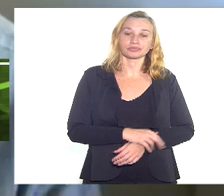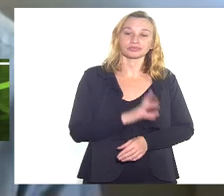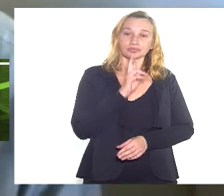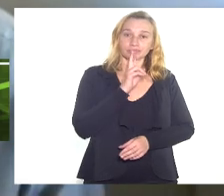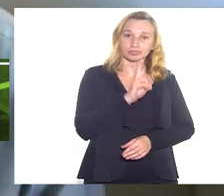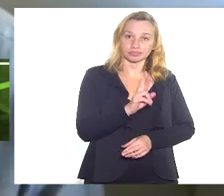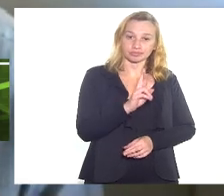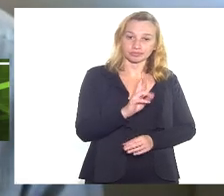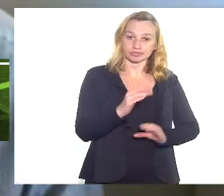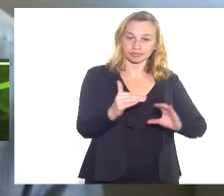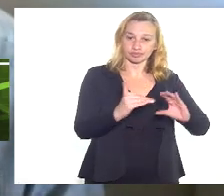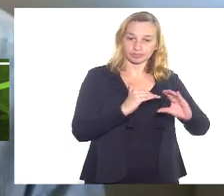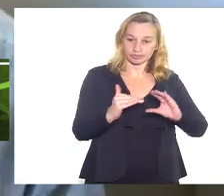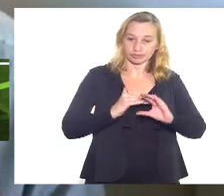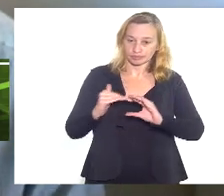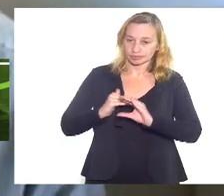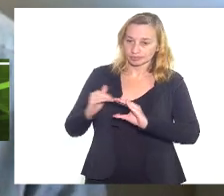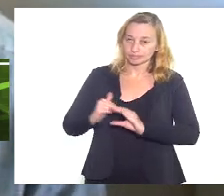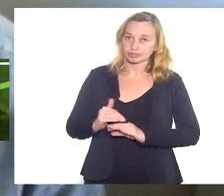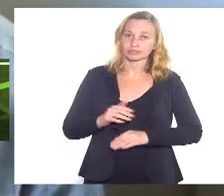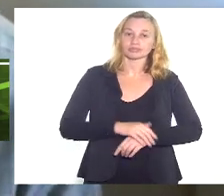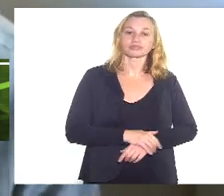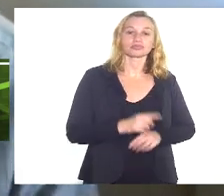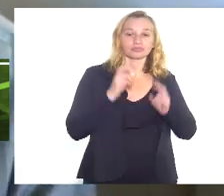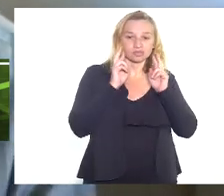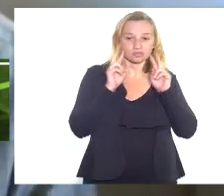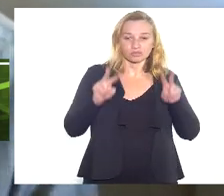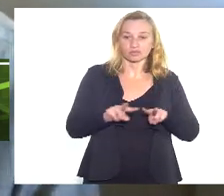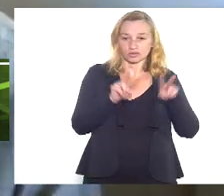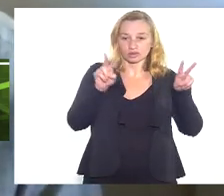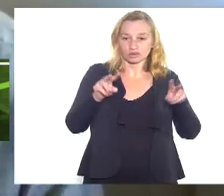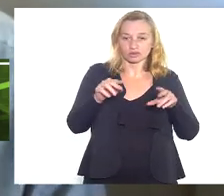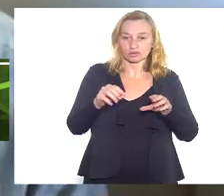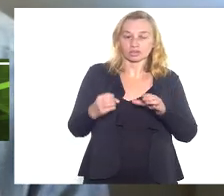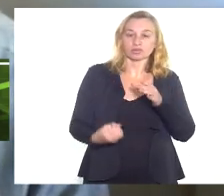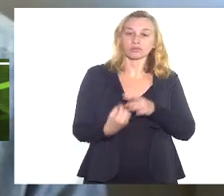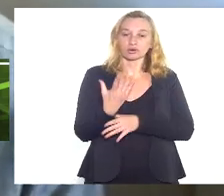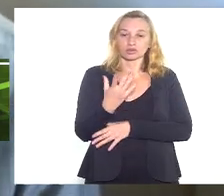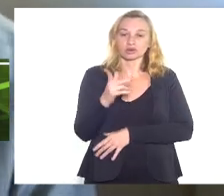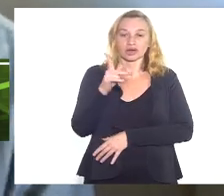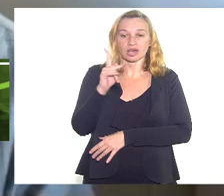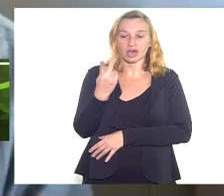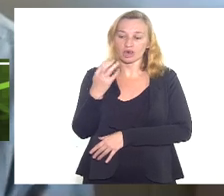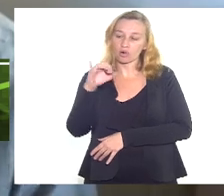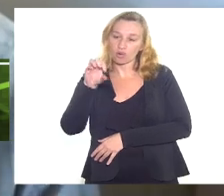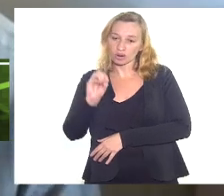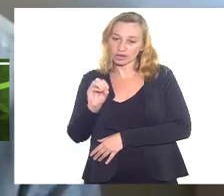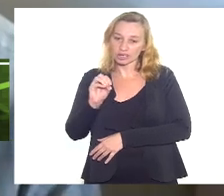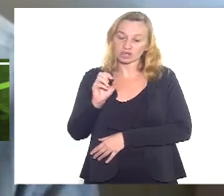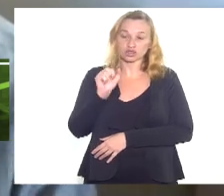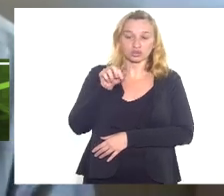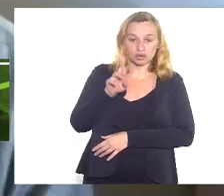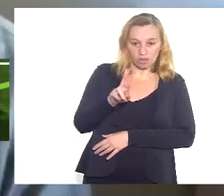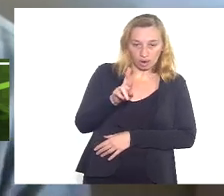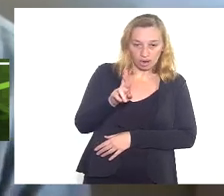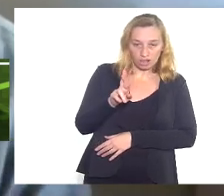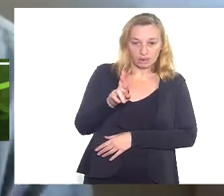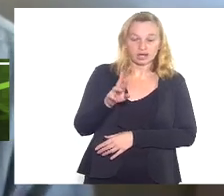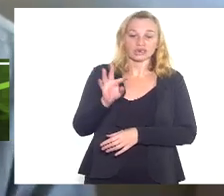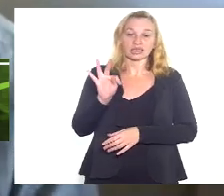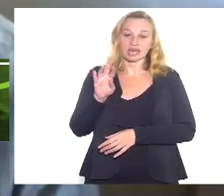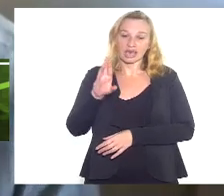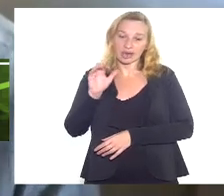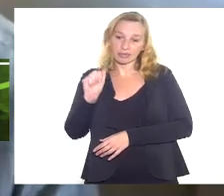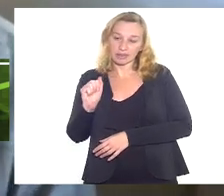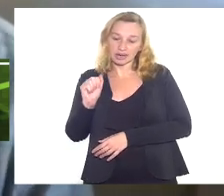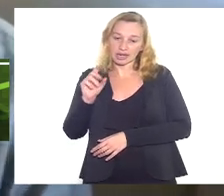respostas sob o ponto de vista da produção eólica, solar e